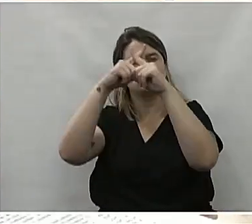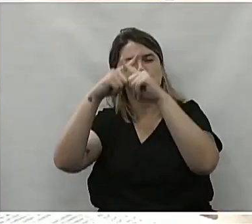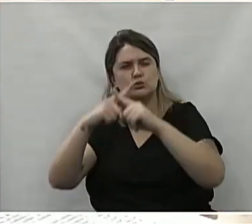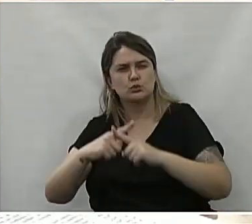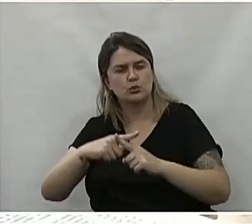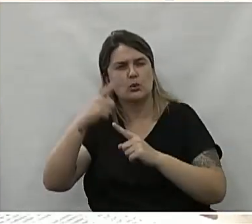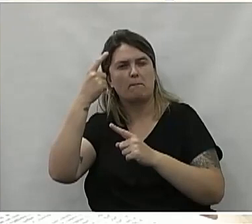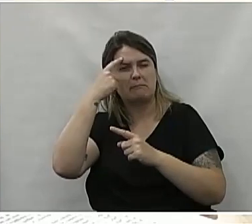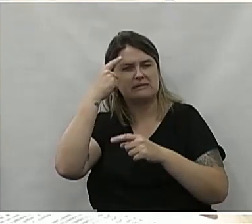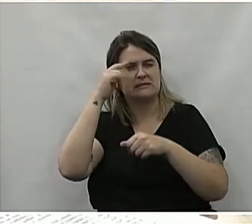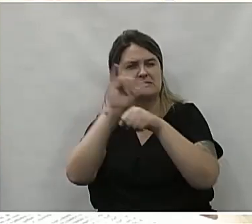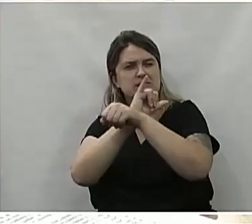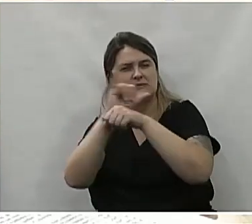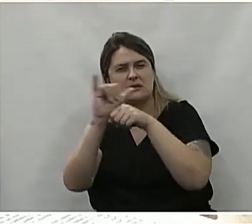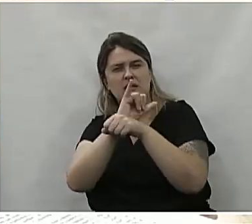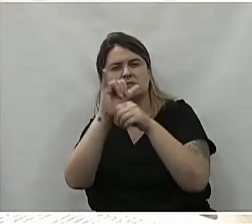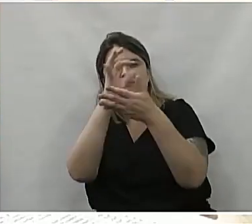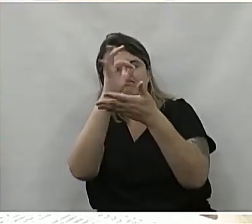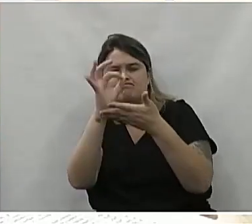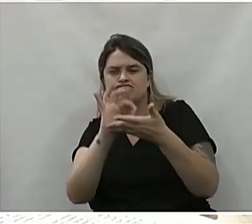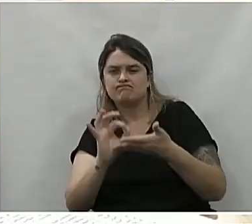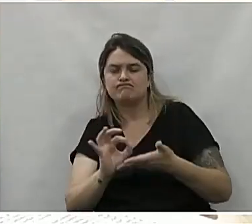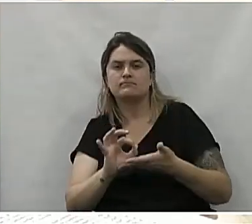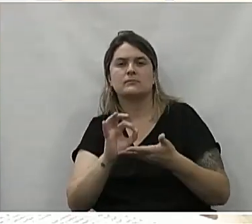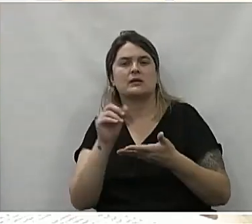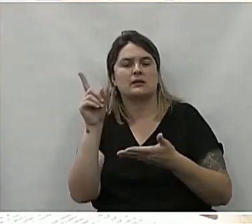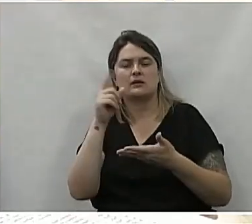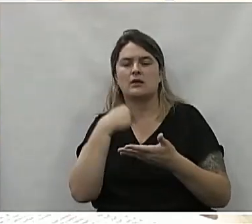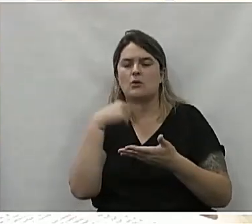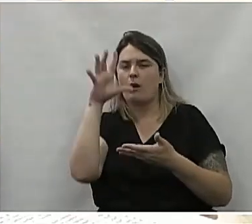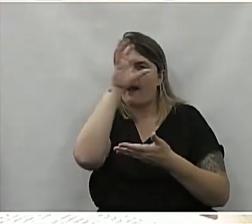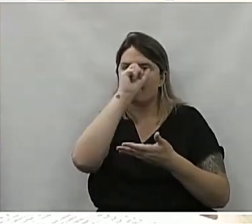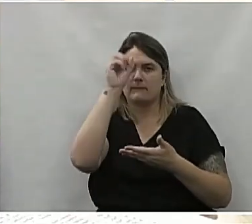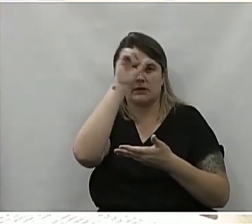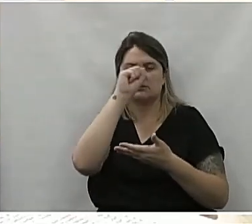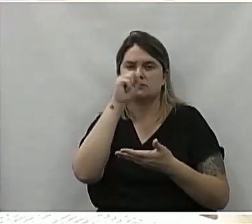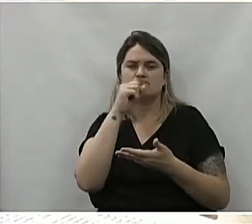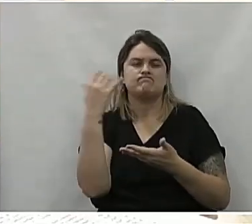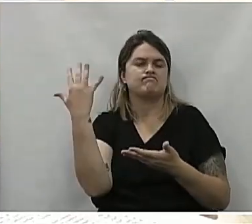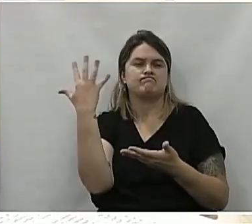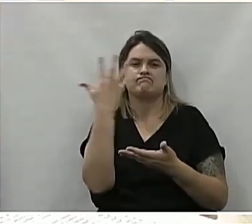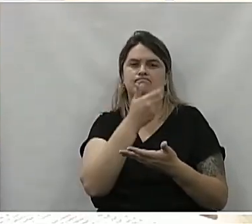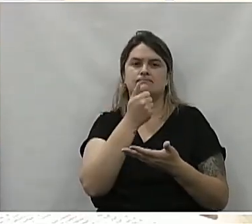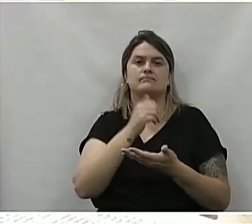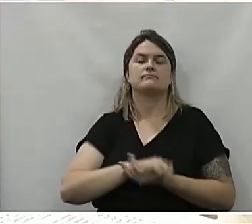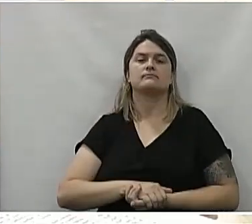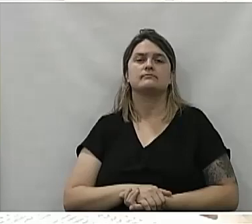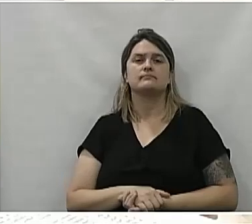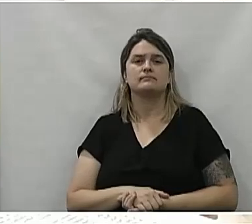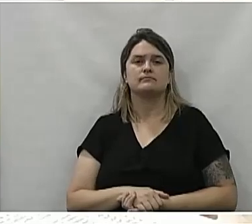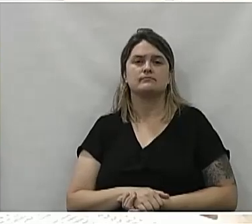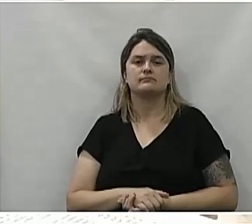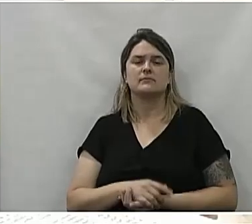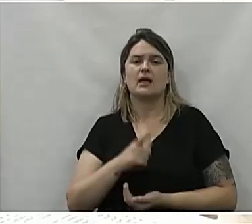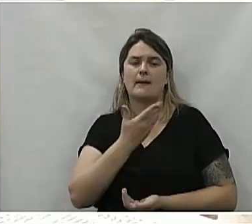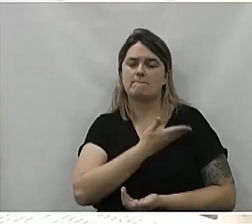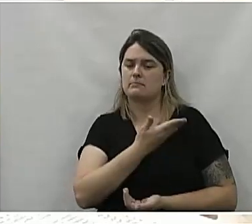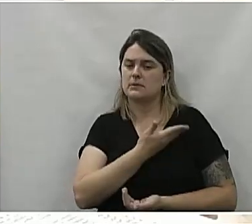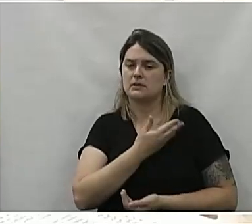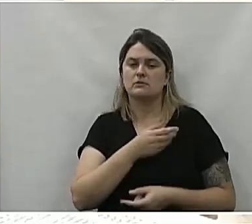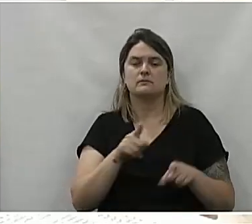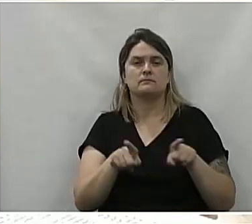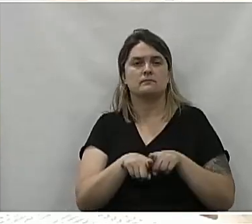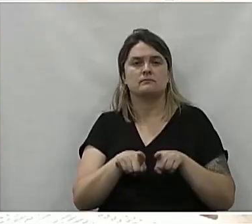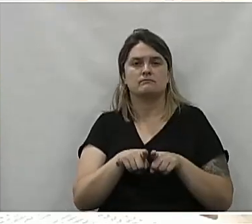E acertar tudo Então foi um aprendizado Muito lindo Que nós tivemos Uma secretaria Certo? Uma amizade também